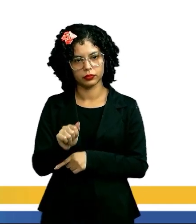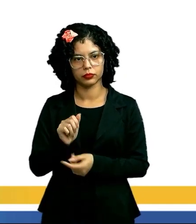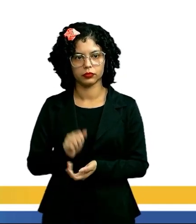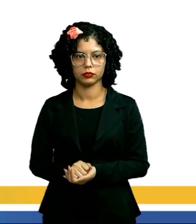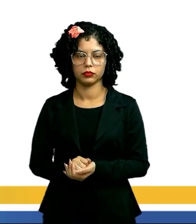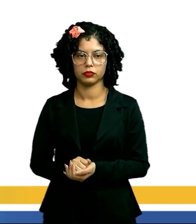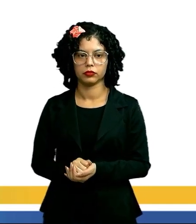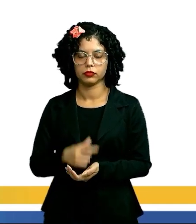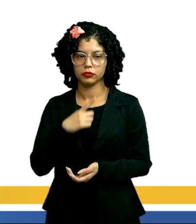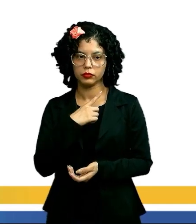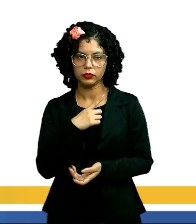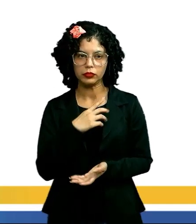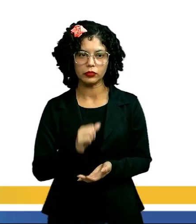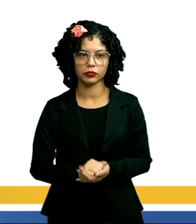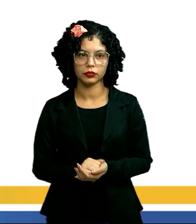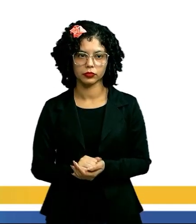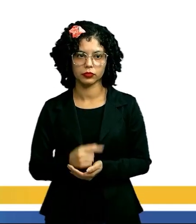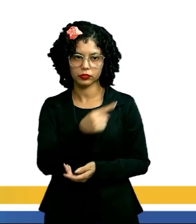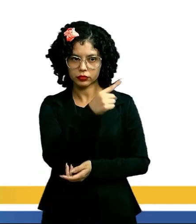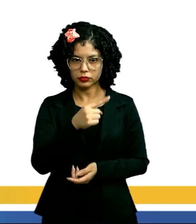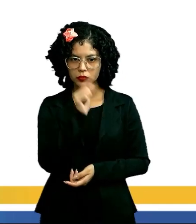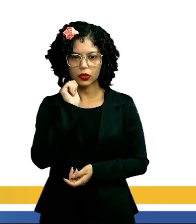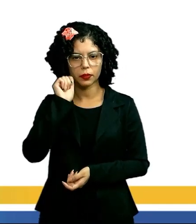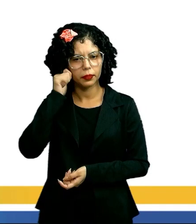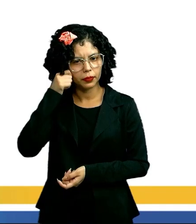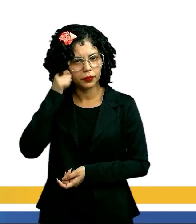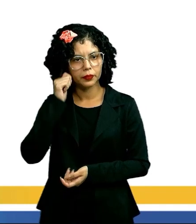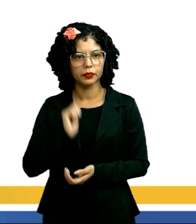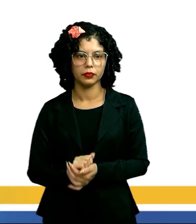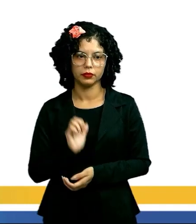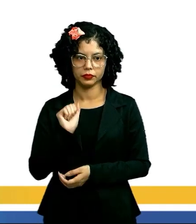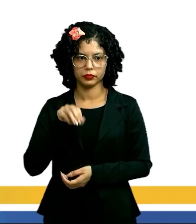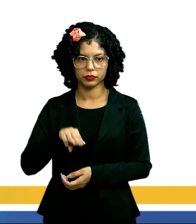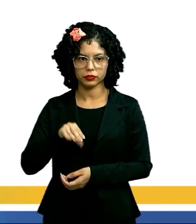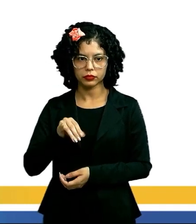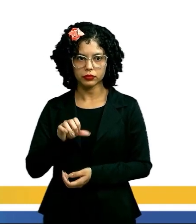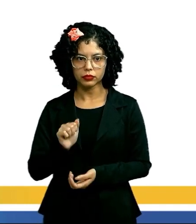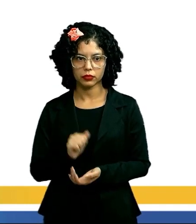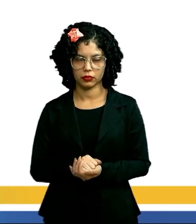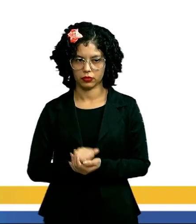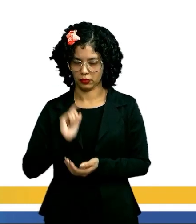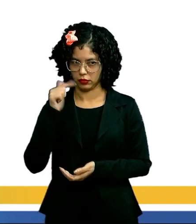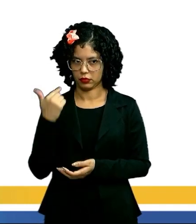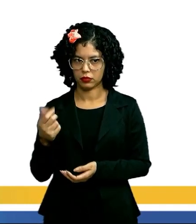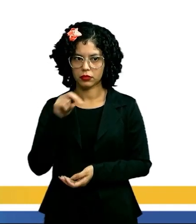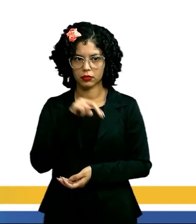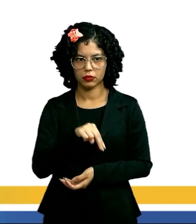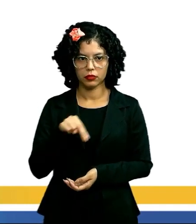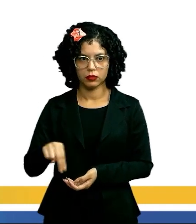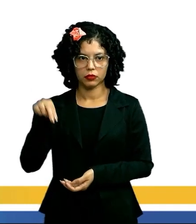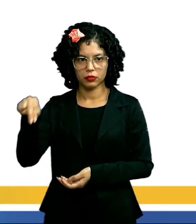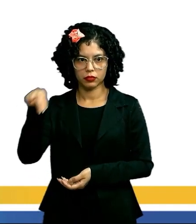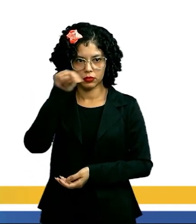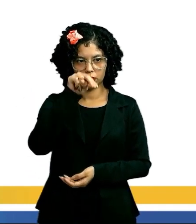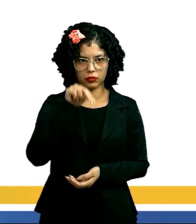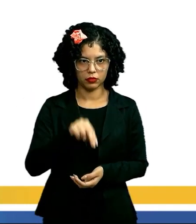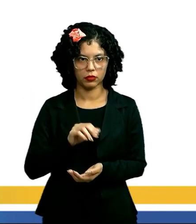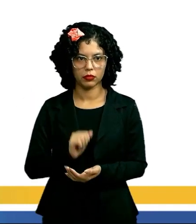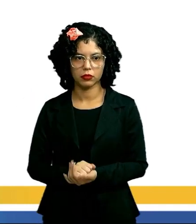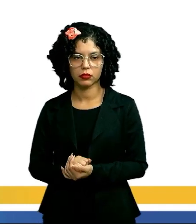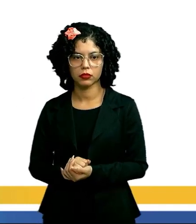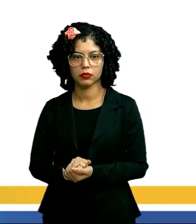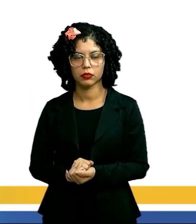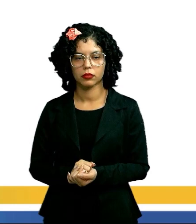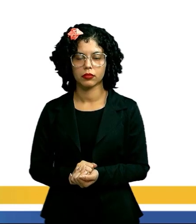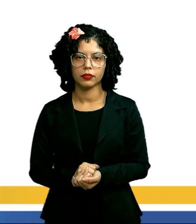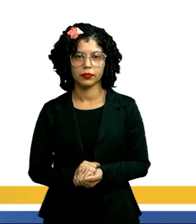molécula, né? Onde está aquela setinha preta, está ali a nossa função amida. E esses outros N's dentro do ciclo, intermediários,